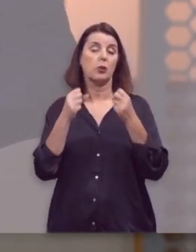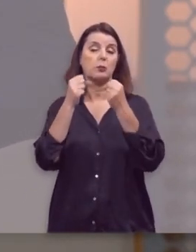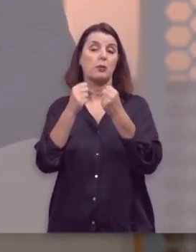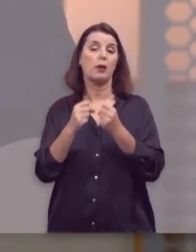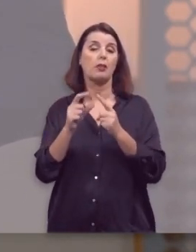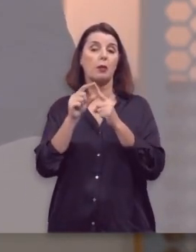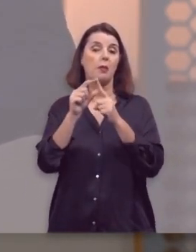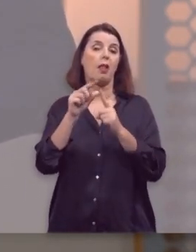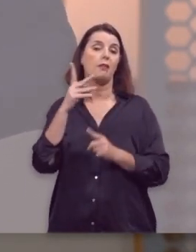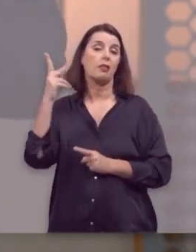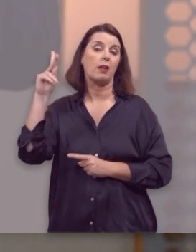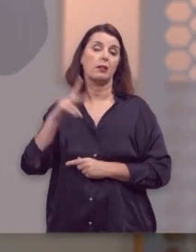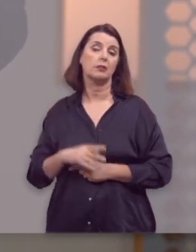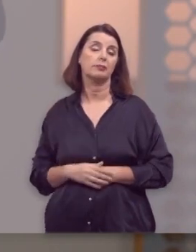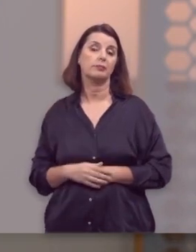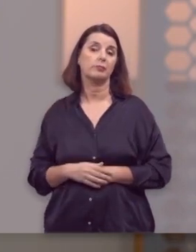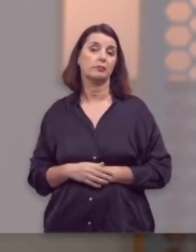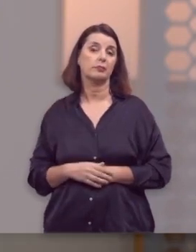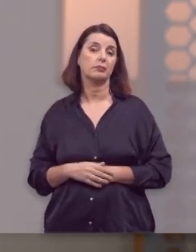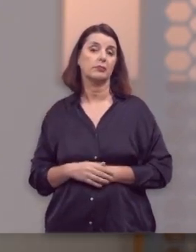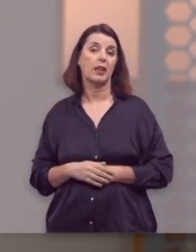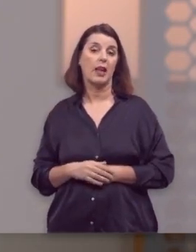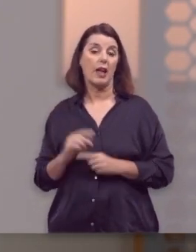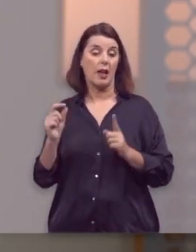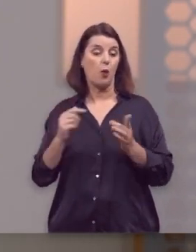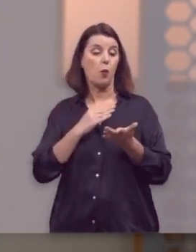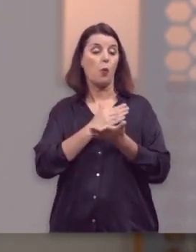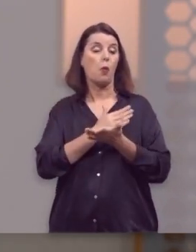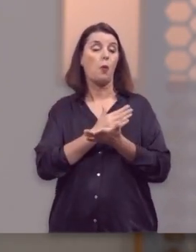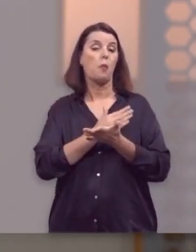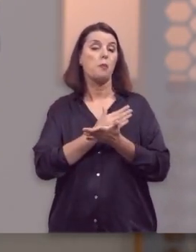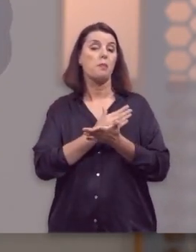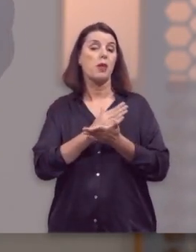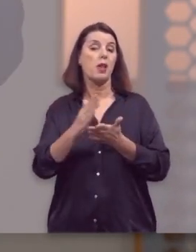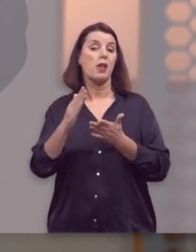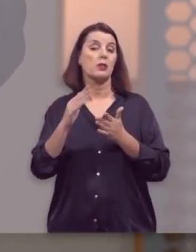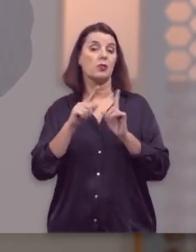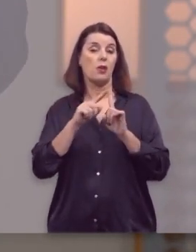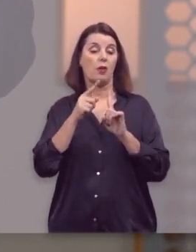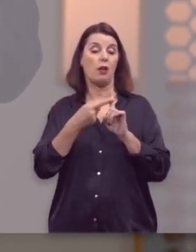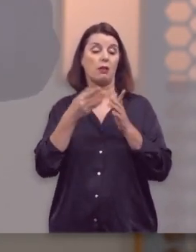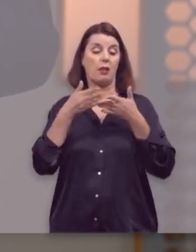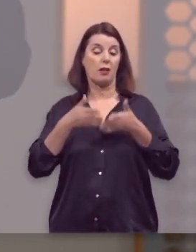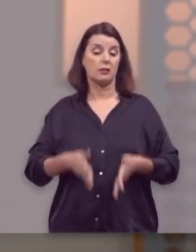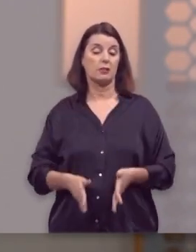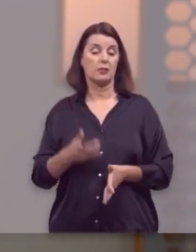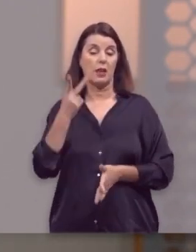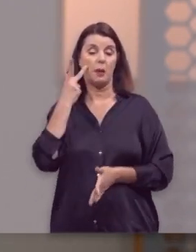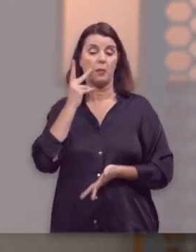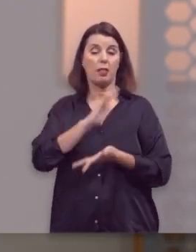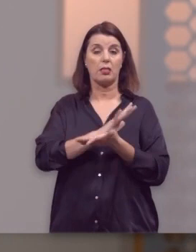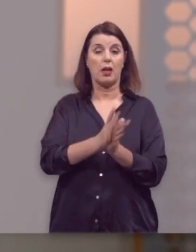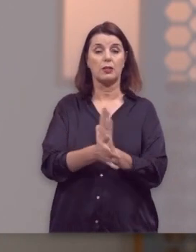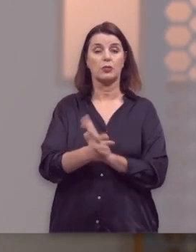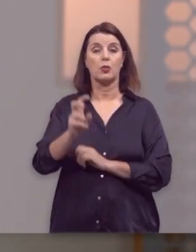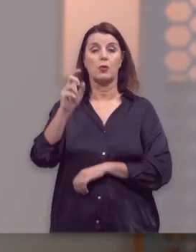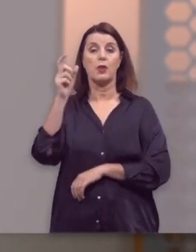poder. Este é a semente da mulher que nasceu para esmagar a cabeça da